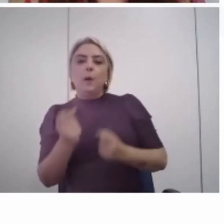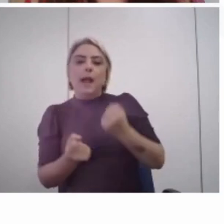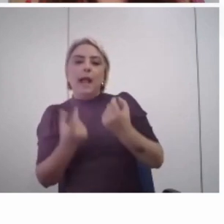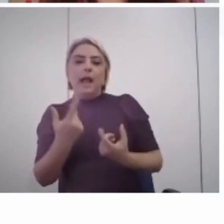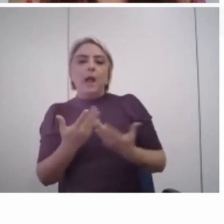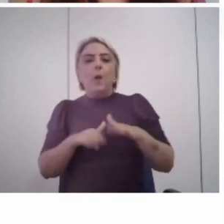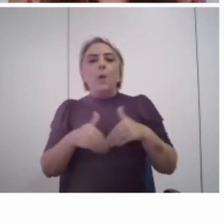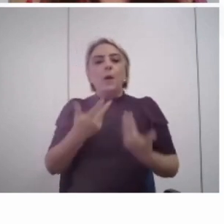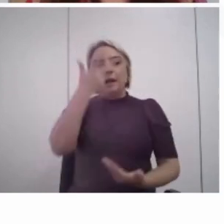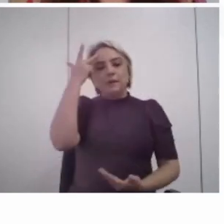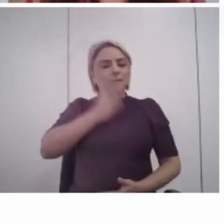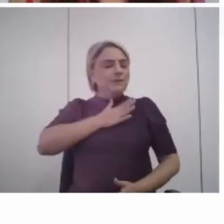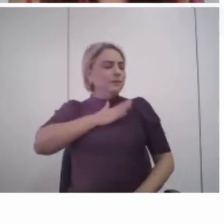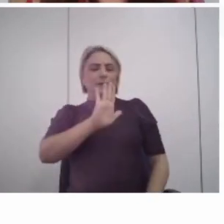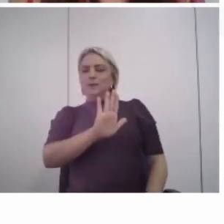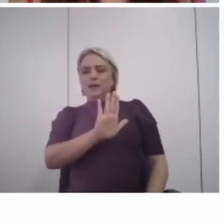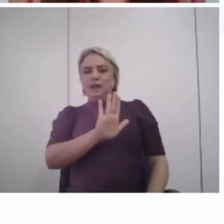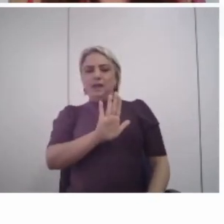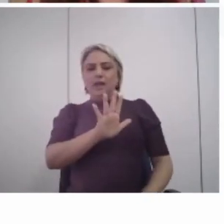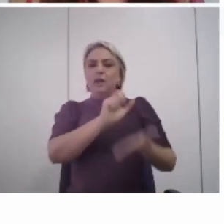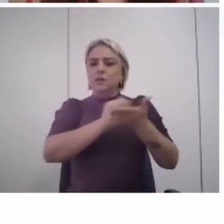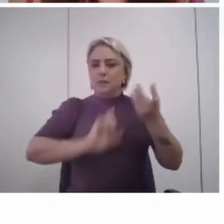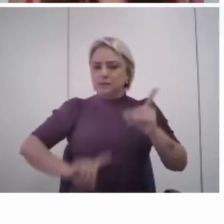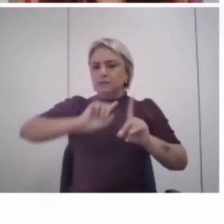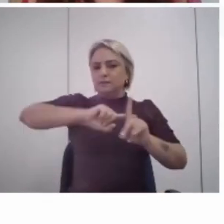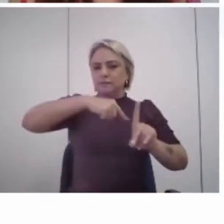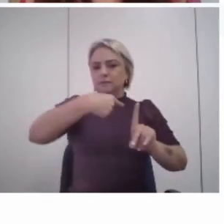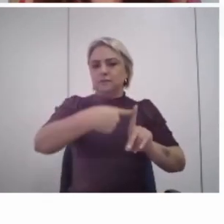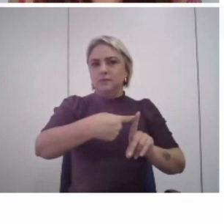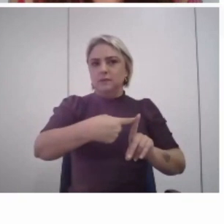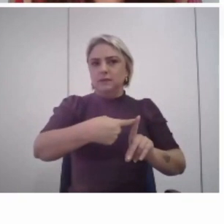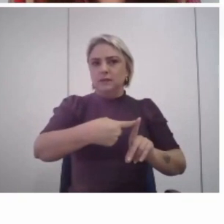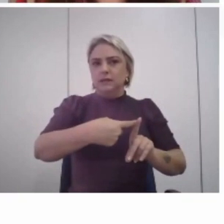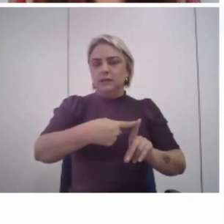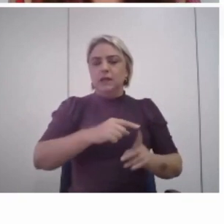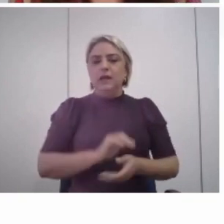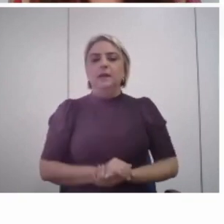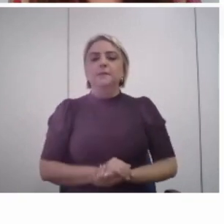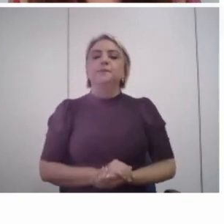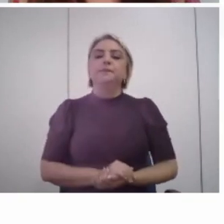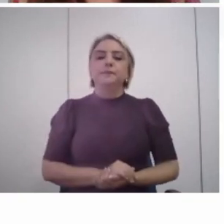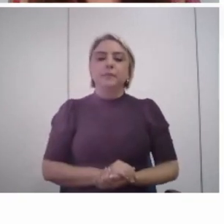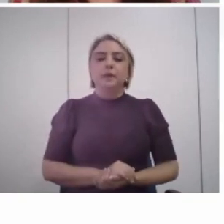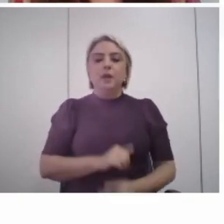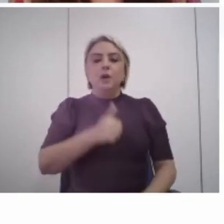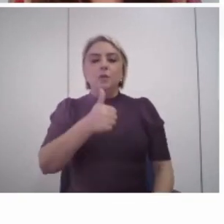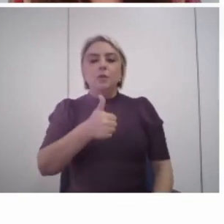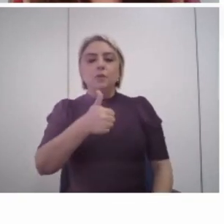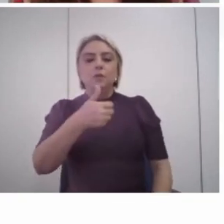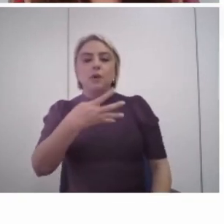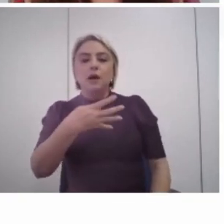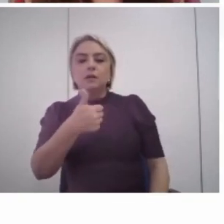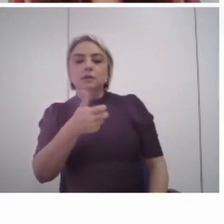não deseja participar de uma ação afirmativa. Mas, e a Lei Brasileira de Inclusão, que é a 13146 de